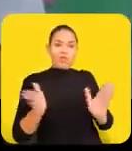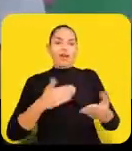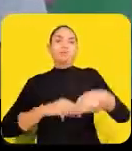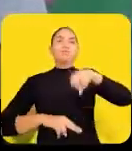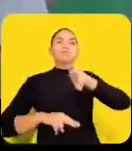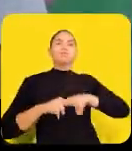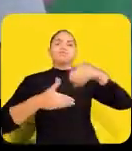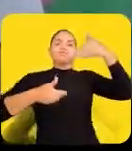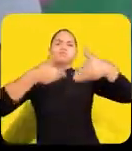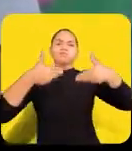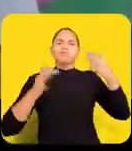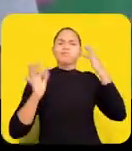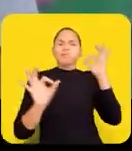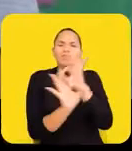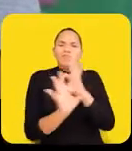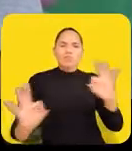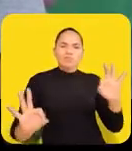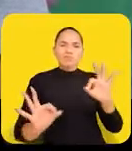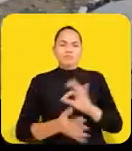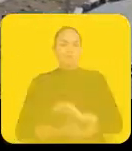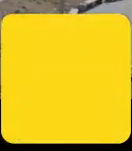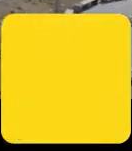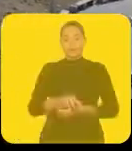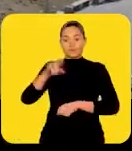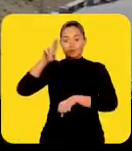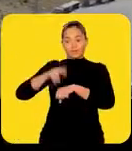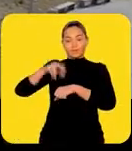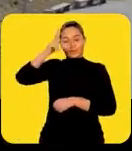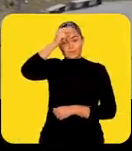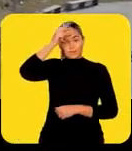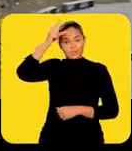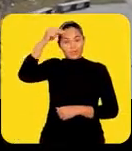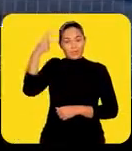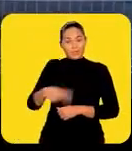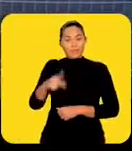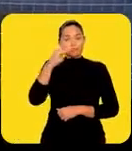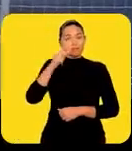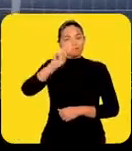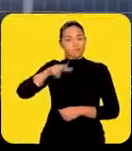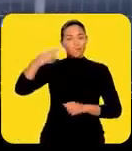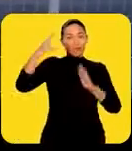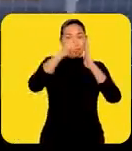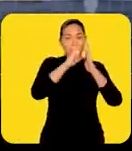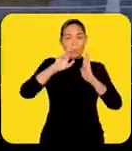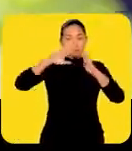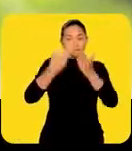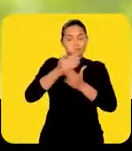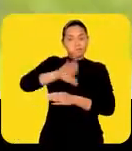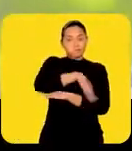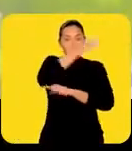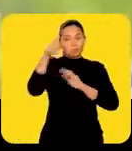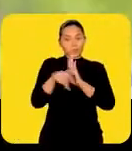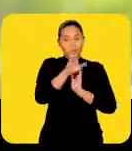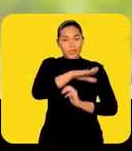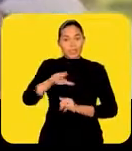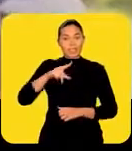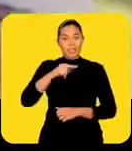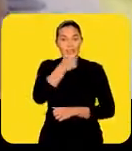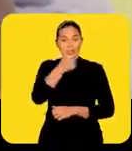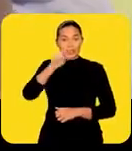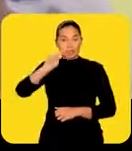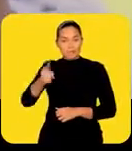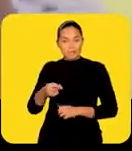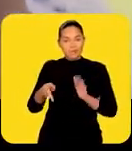sala, eu achei ótimo o atendimento, né? Com Roberto Cláudio, Fortaleza dobrou o número de vagas em creches e já